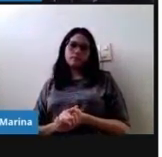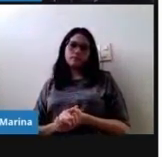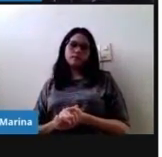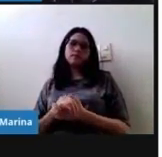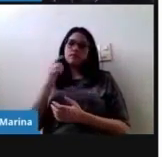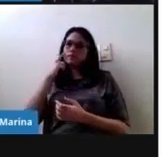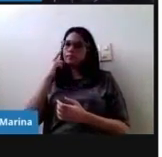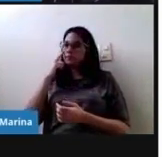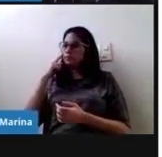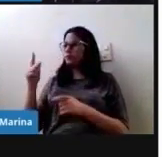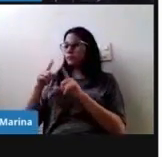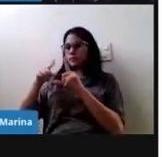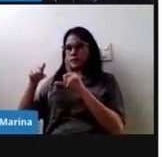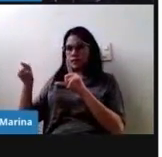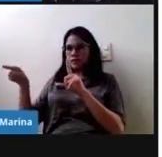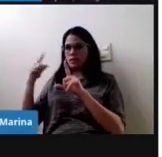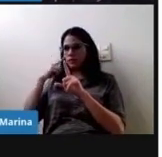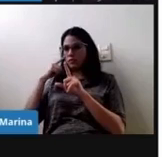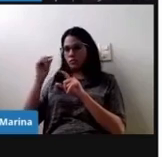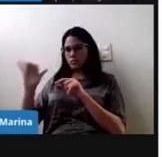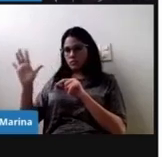gráfico, né, uma figura que ilustra